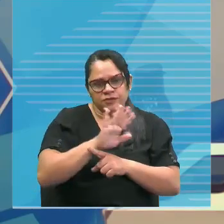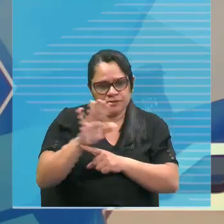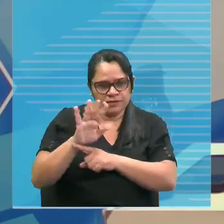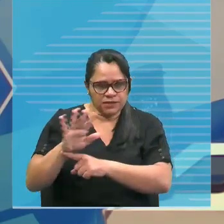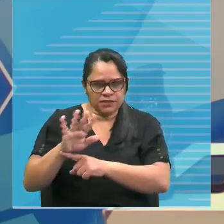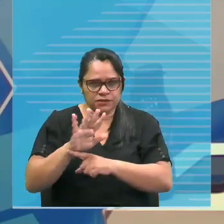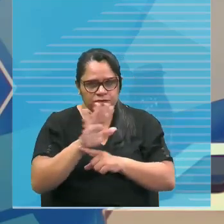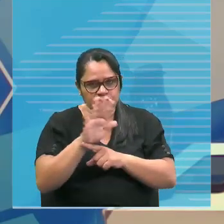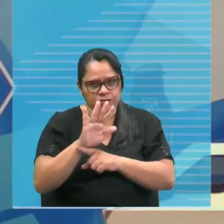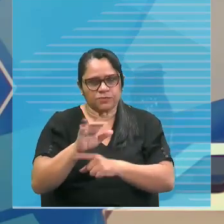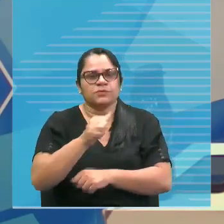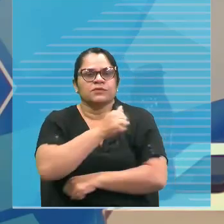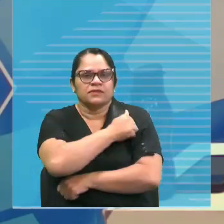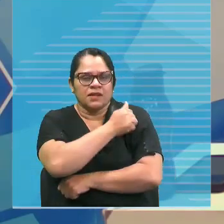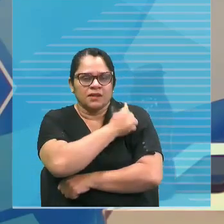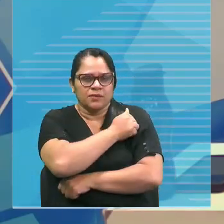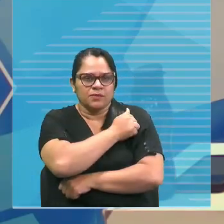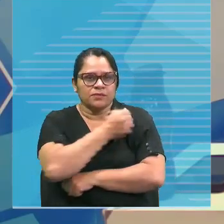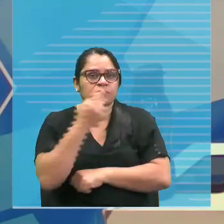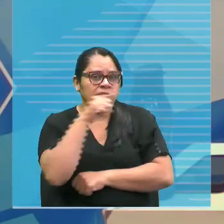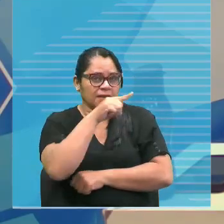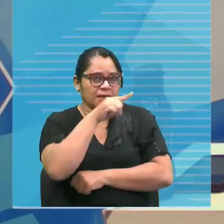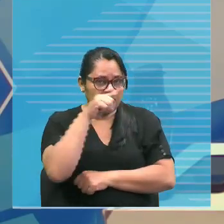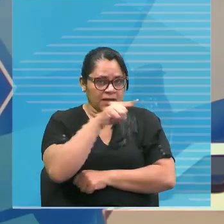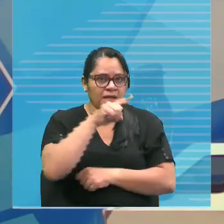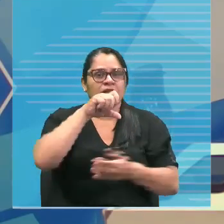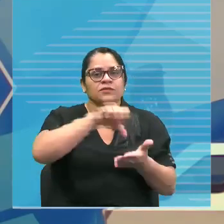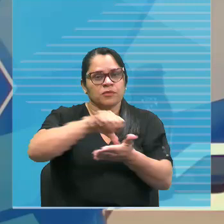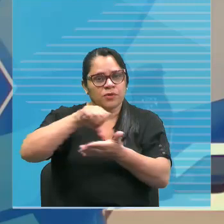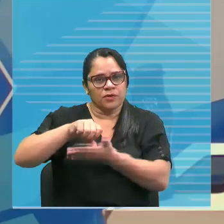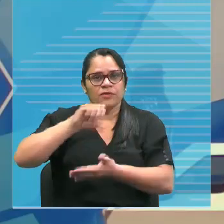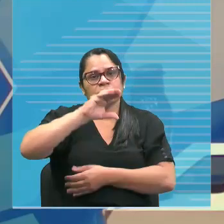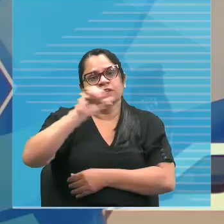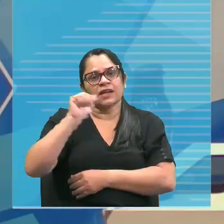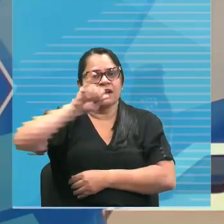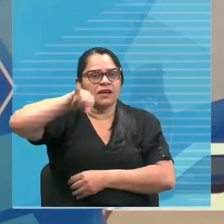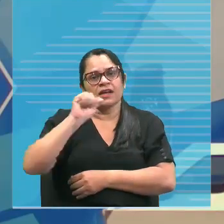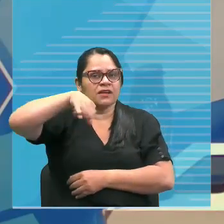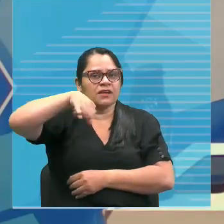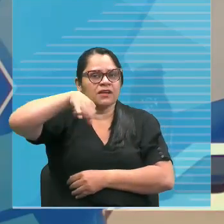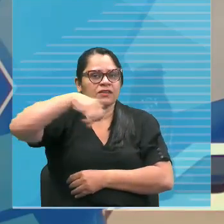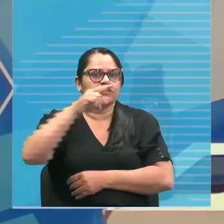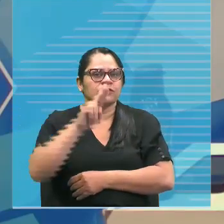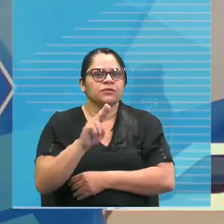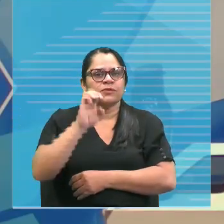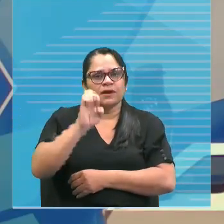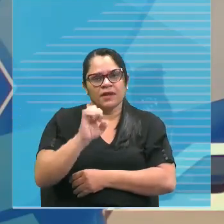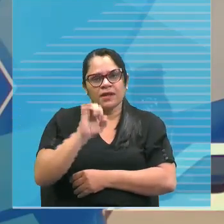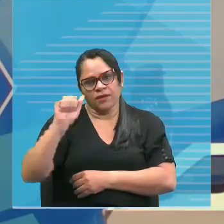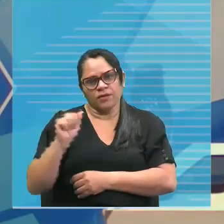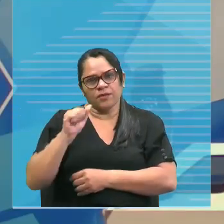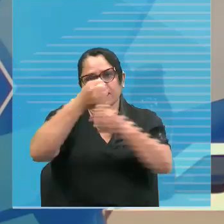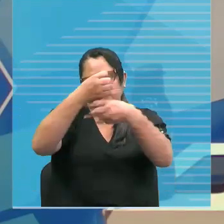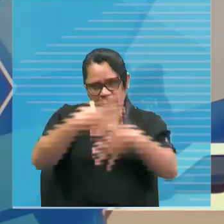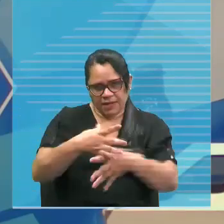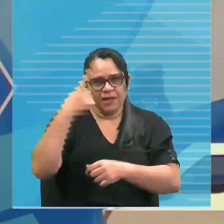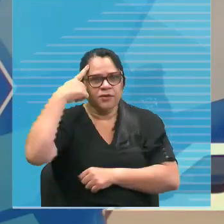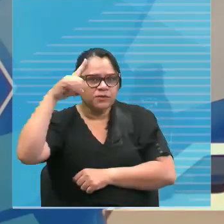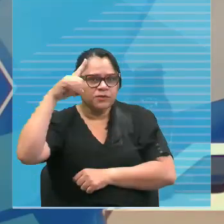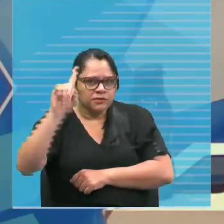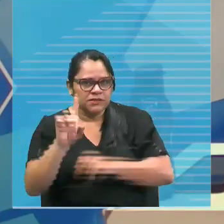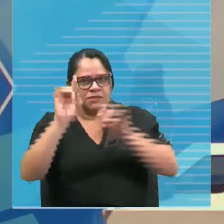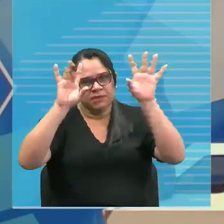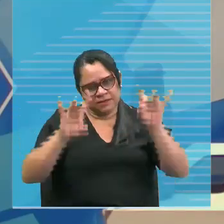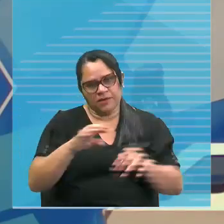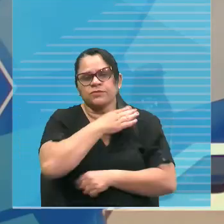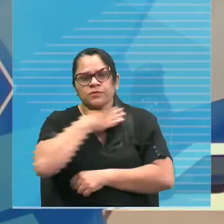lá de Cajueiro da praia que também eles falaram um pouco do Dia dos Mortos sobre o México